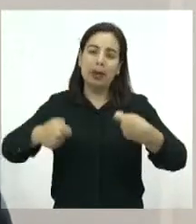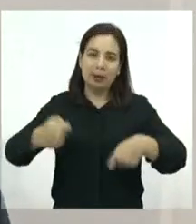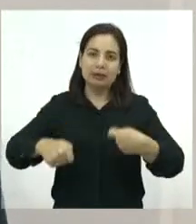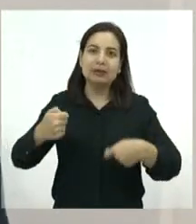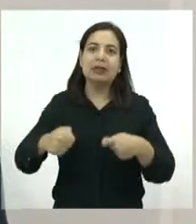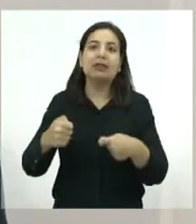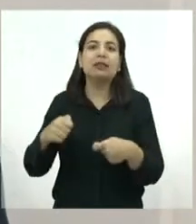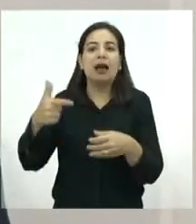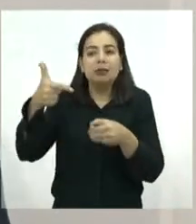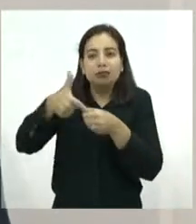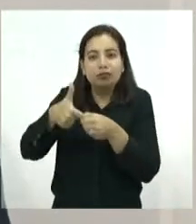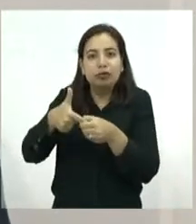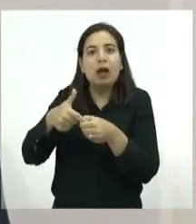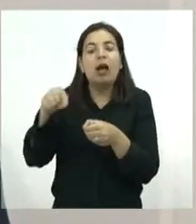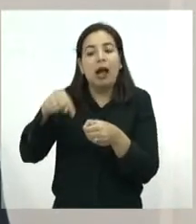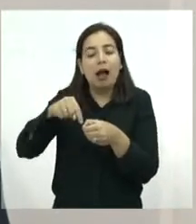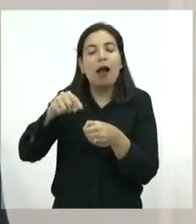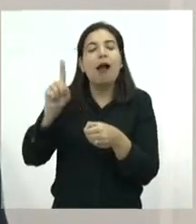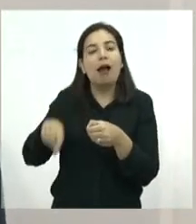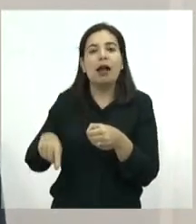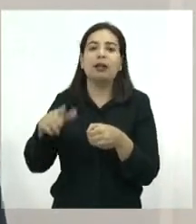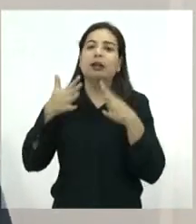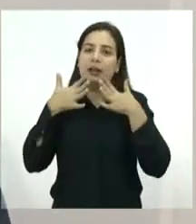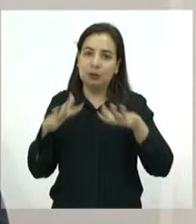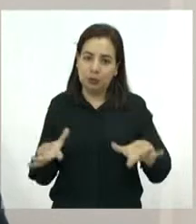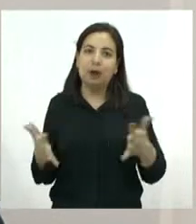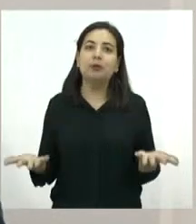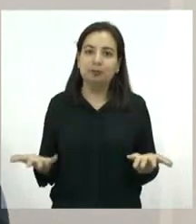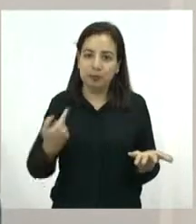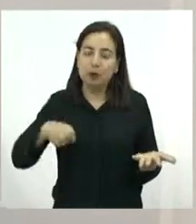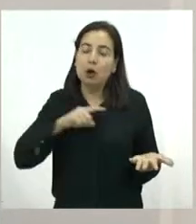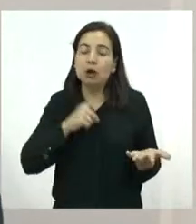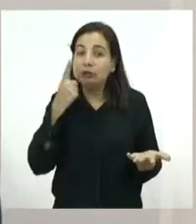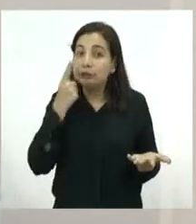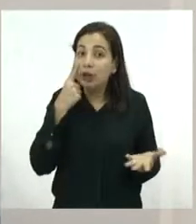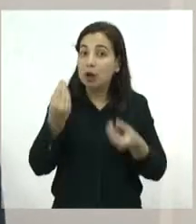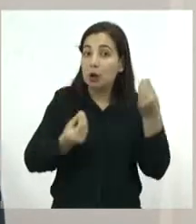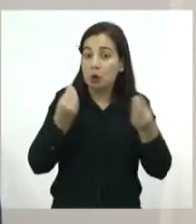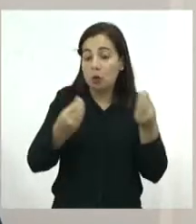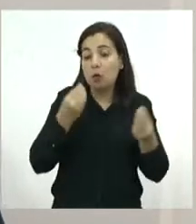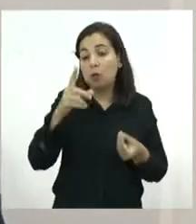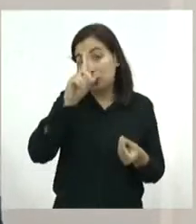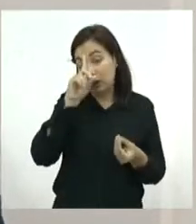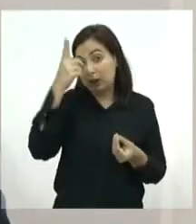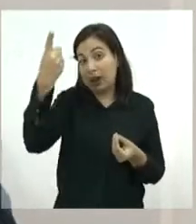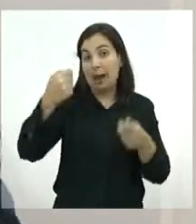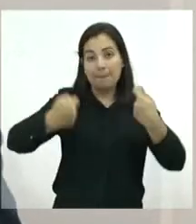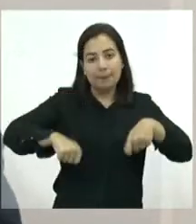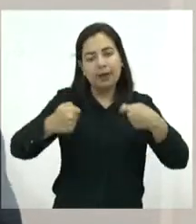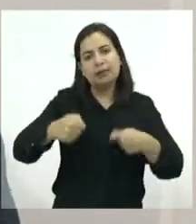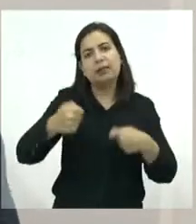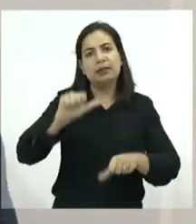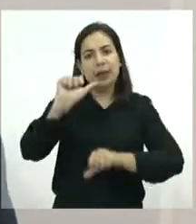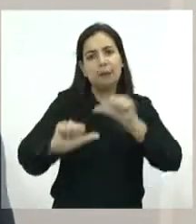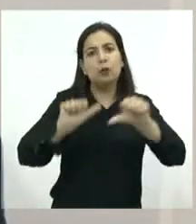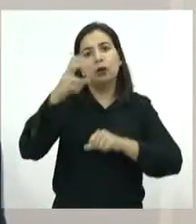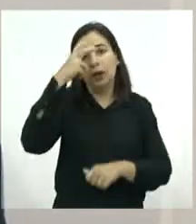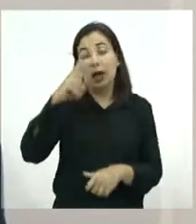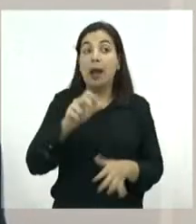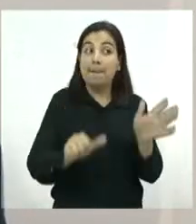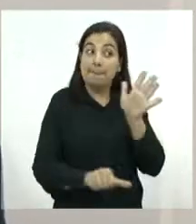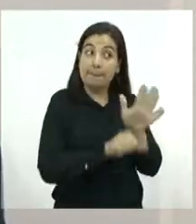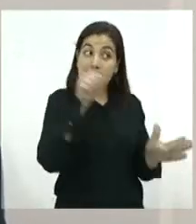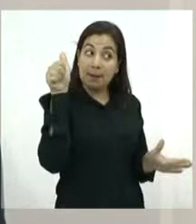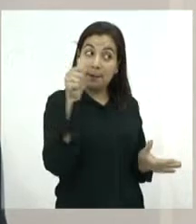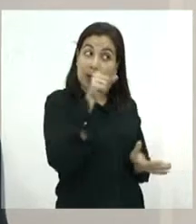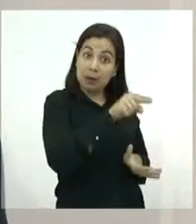aí a gente vai, através disso, tentar criar um ambiente de mudança de cultura. Primeiro, a Prefeitura de